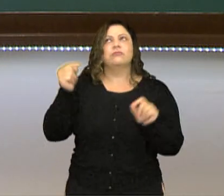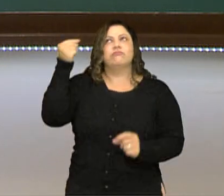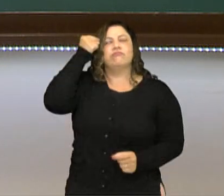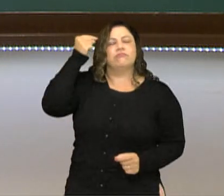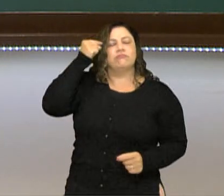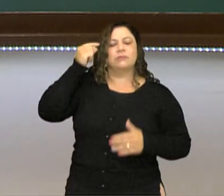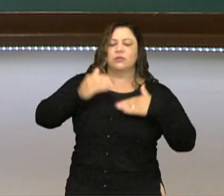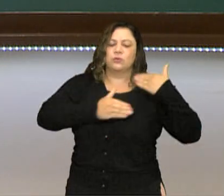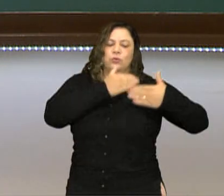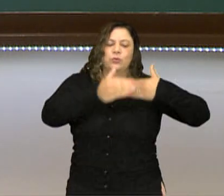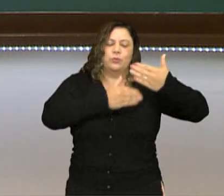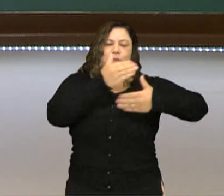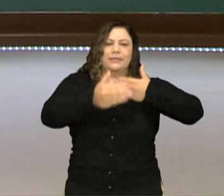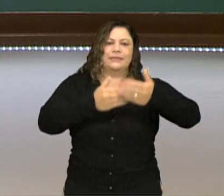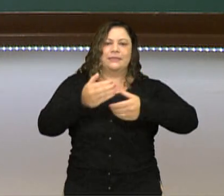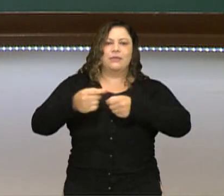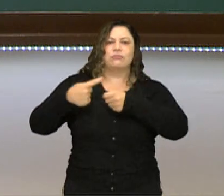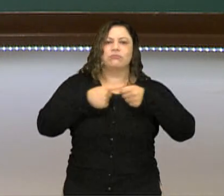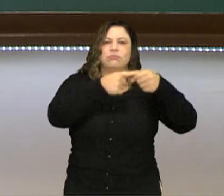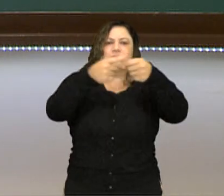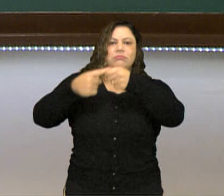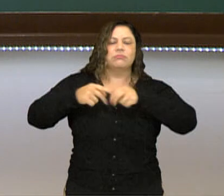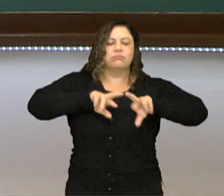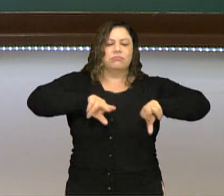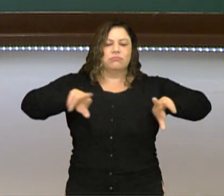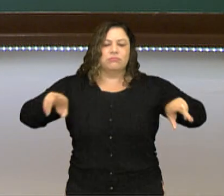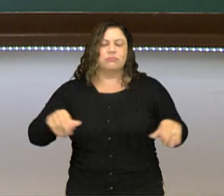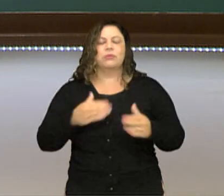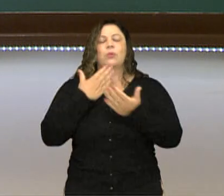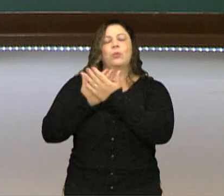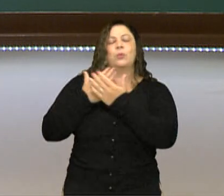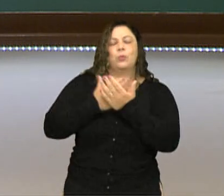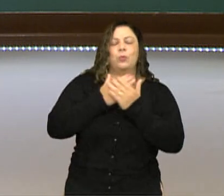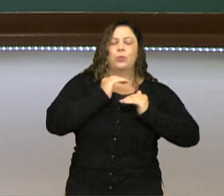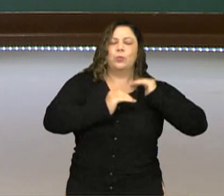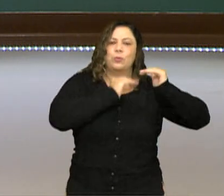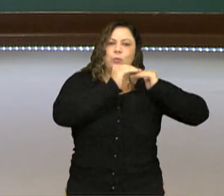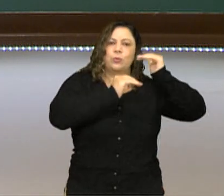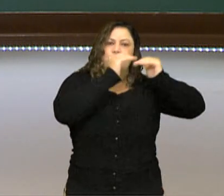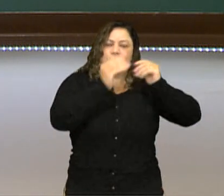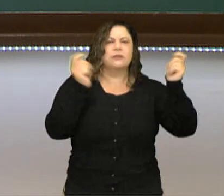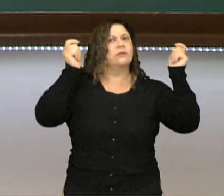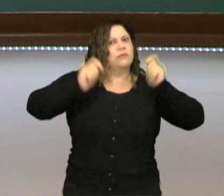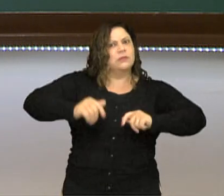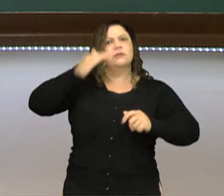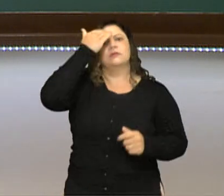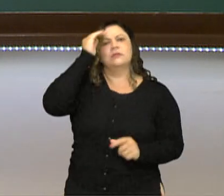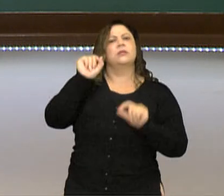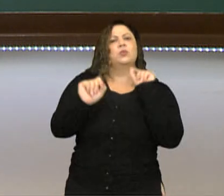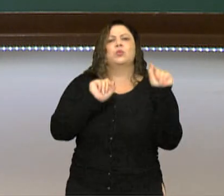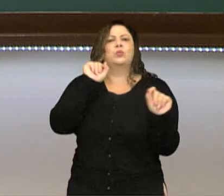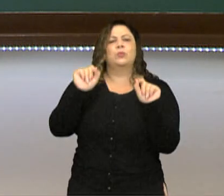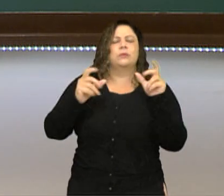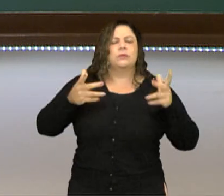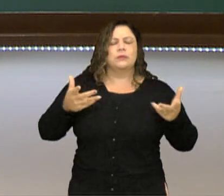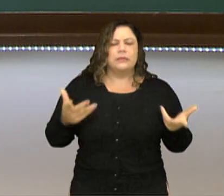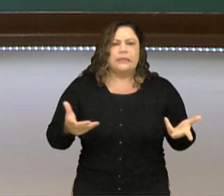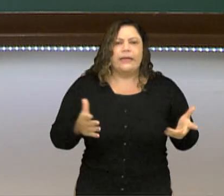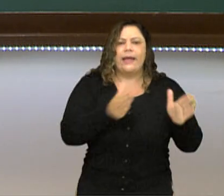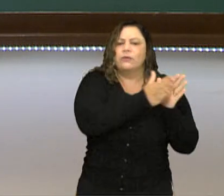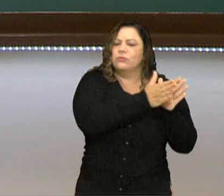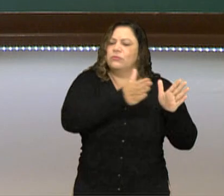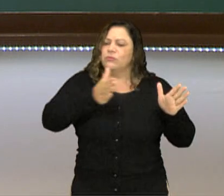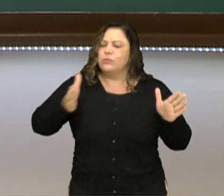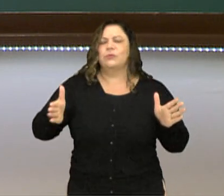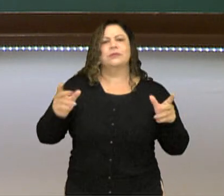no processo de urbanização, quando a gente estuda o processo de urbanização. É preciso entender o que é esse processo